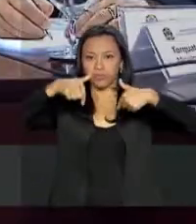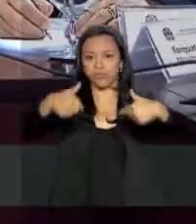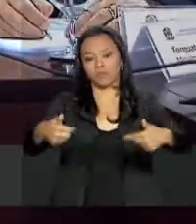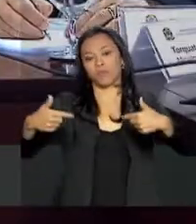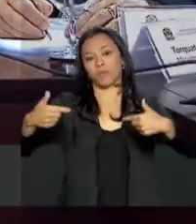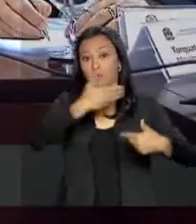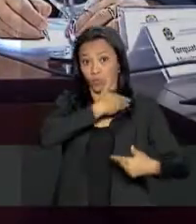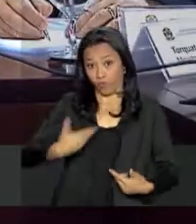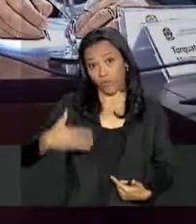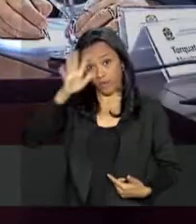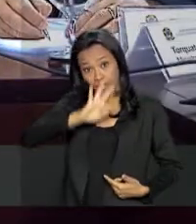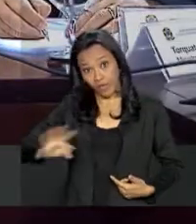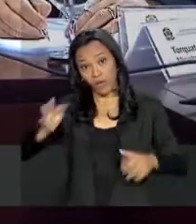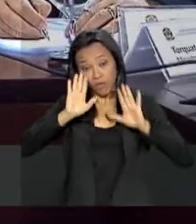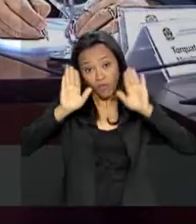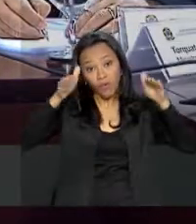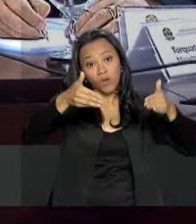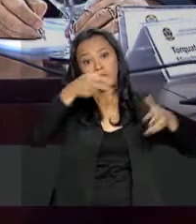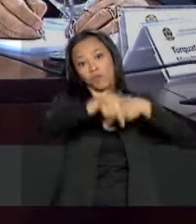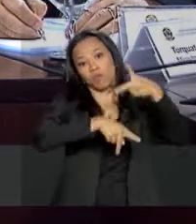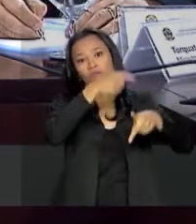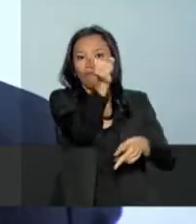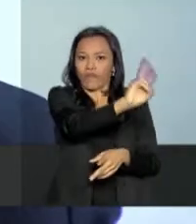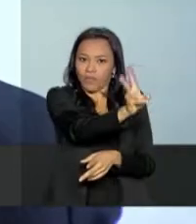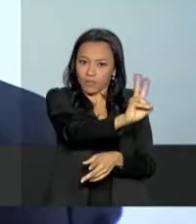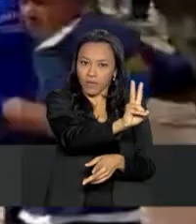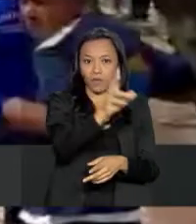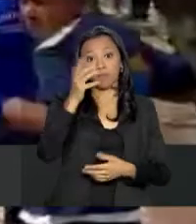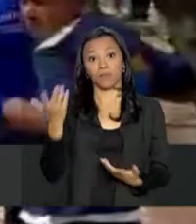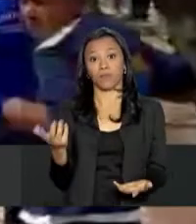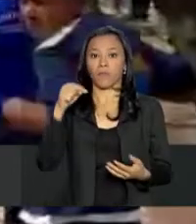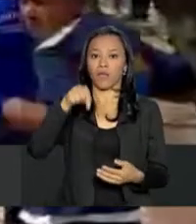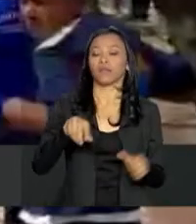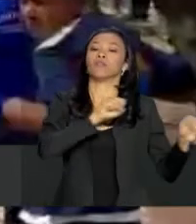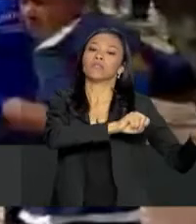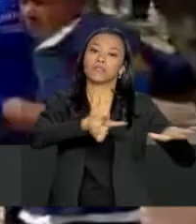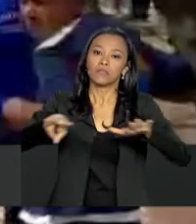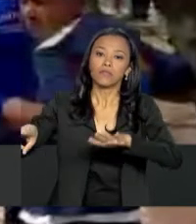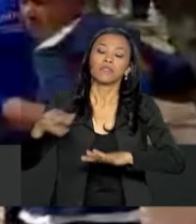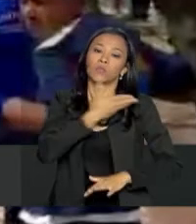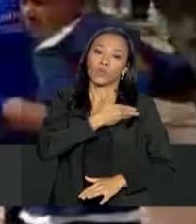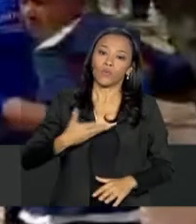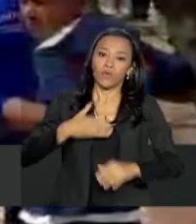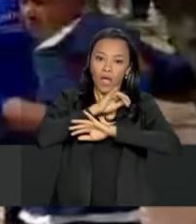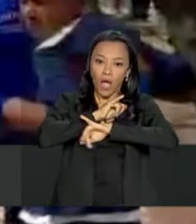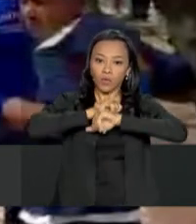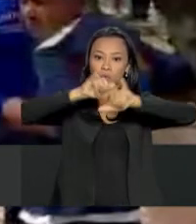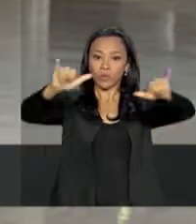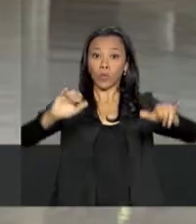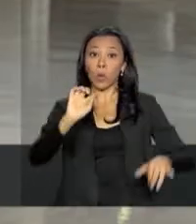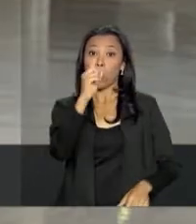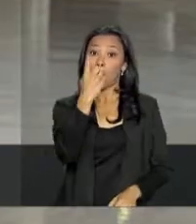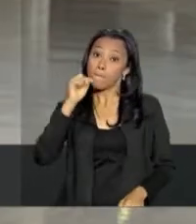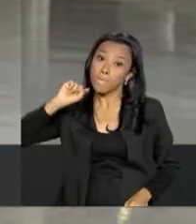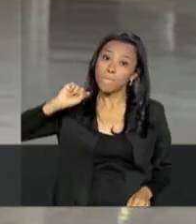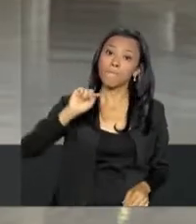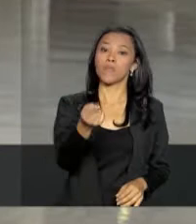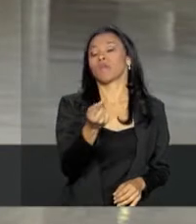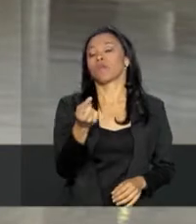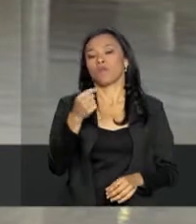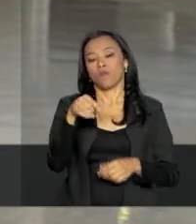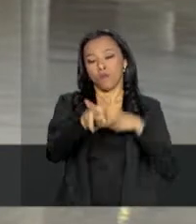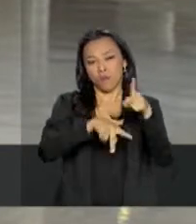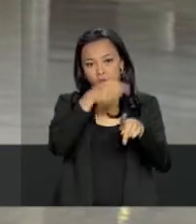aos venezuelanos nesta semana o governo anunciou que mil venezuelanos vão passar pelo processo de